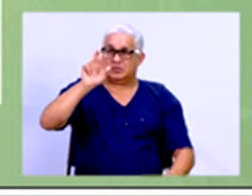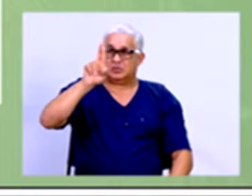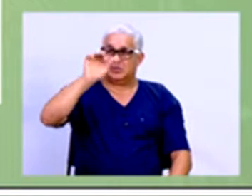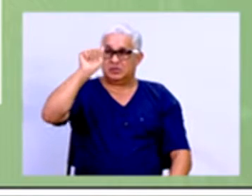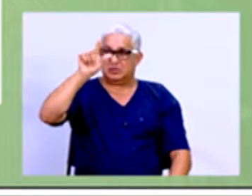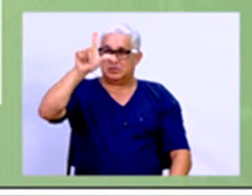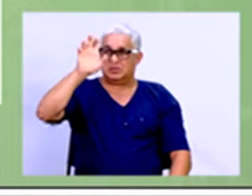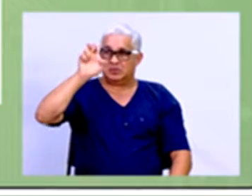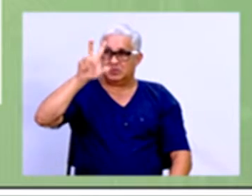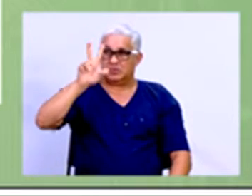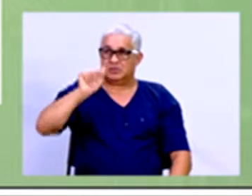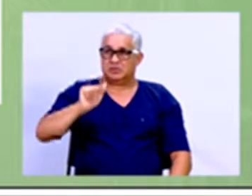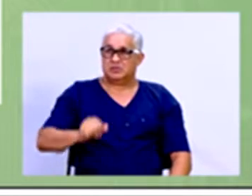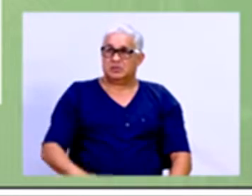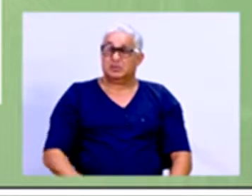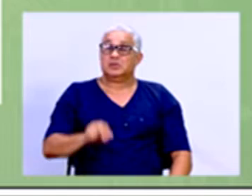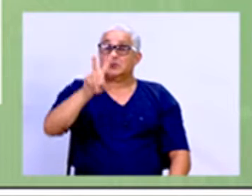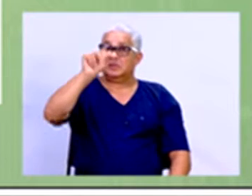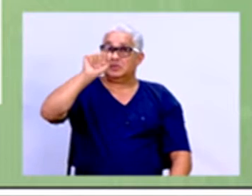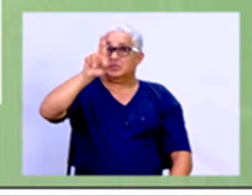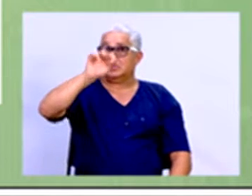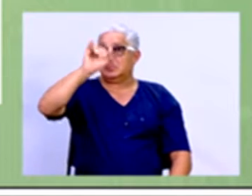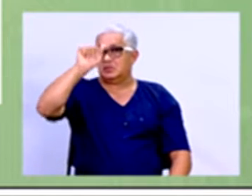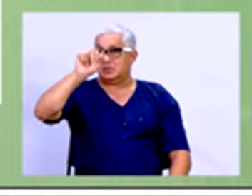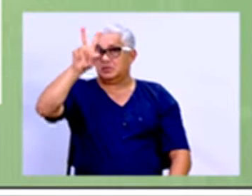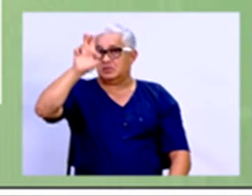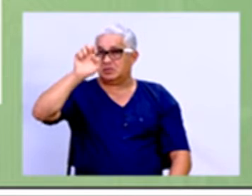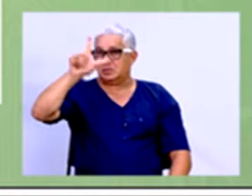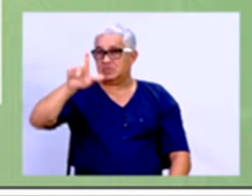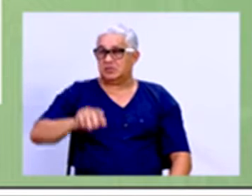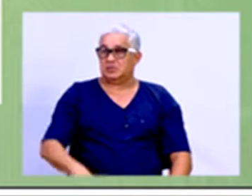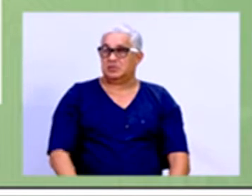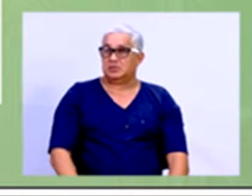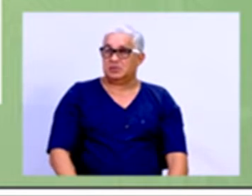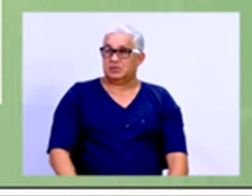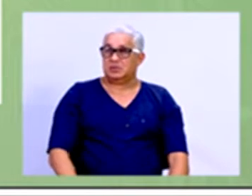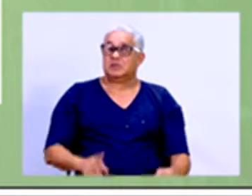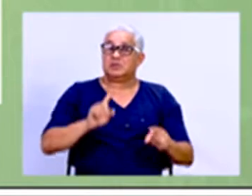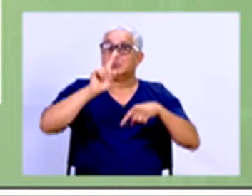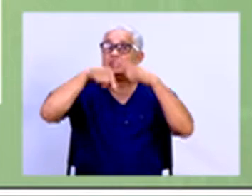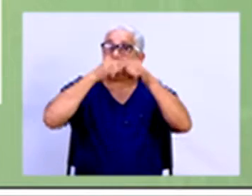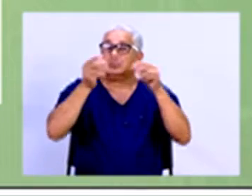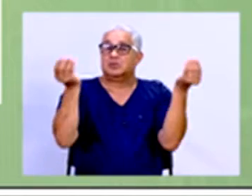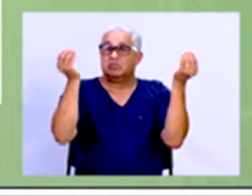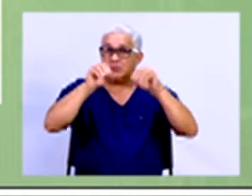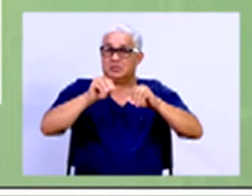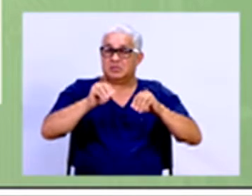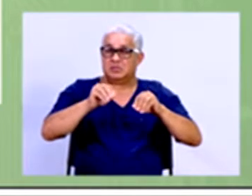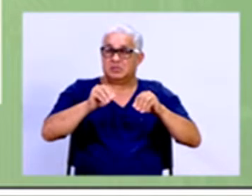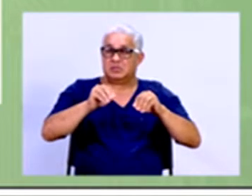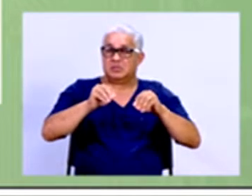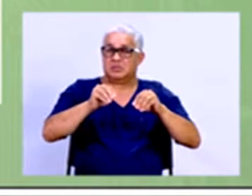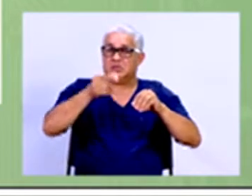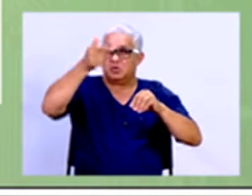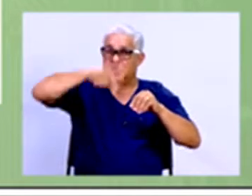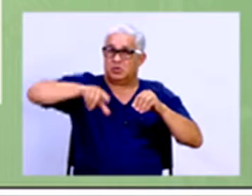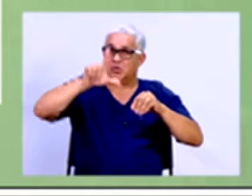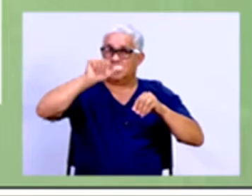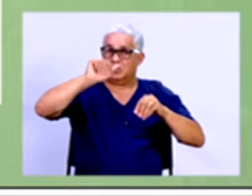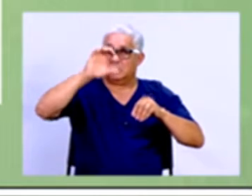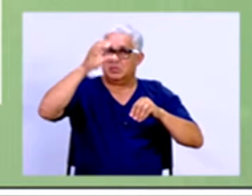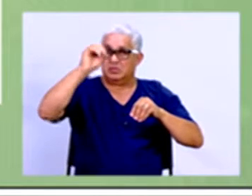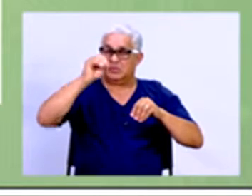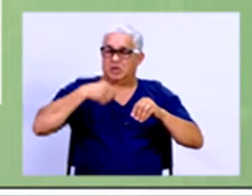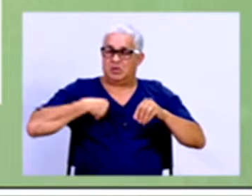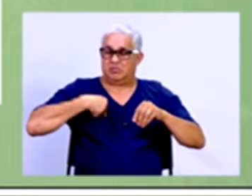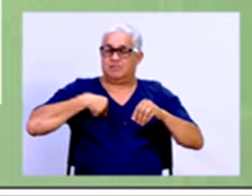primeiro valor. E depois nós vamos incrementar essas informações, né, dentro do meu laço de repetição, certo? Então eu vou